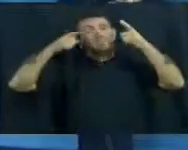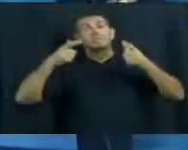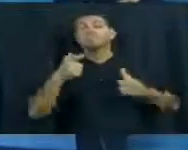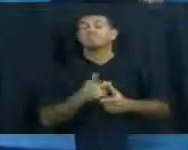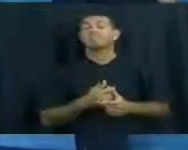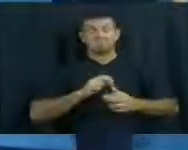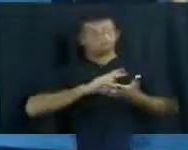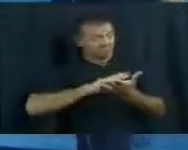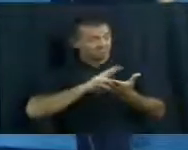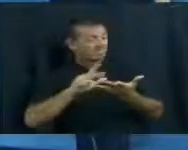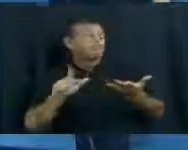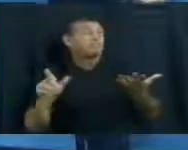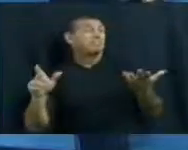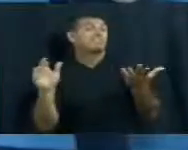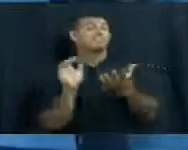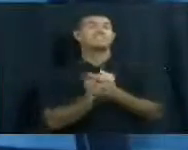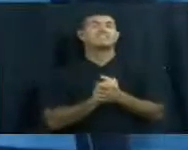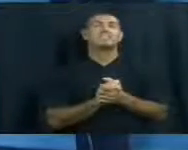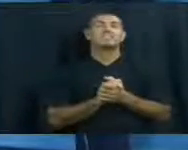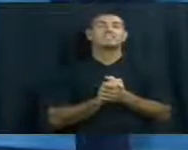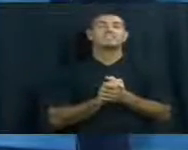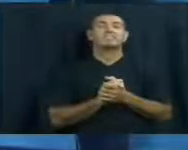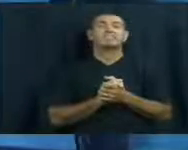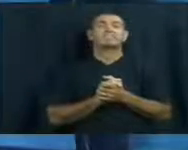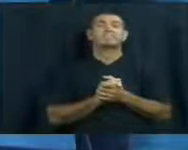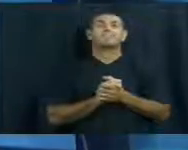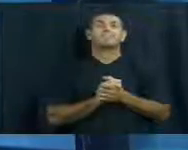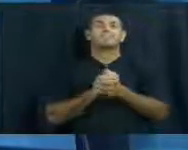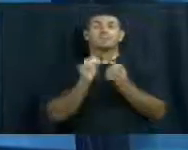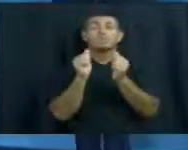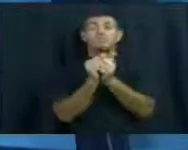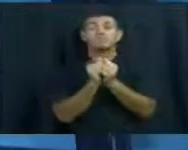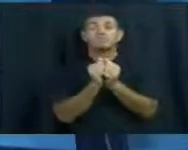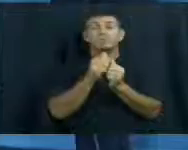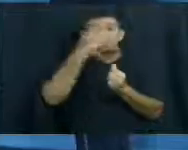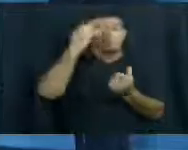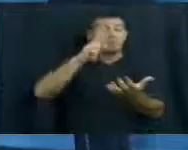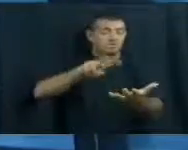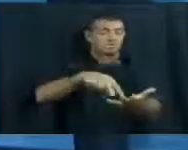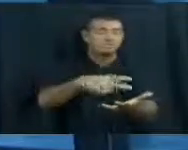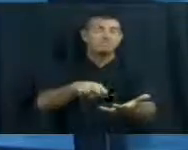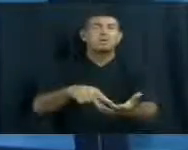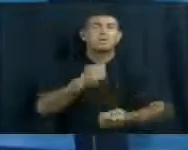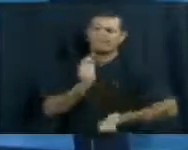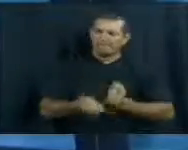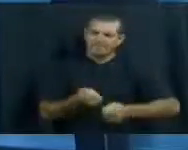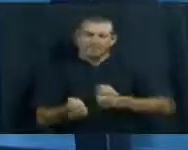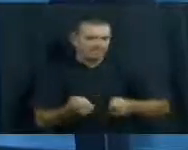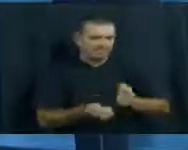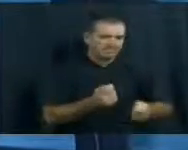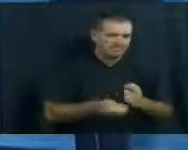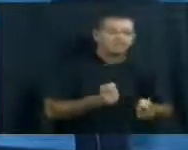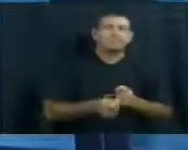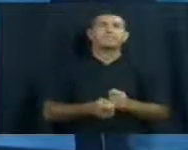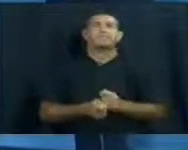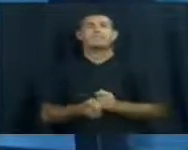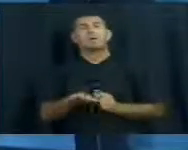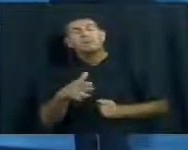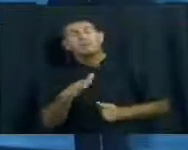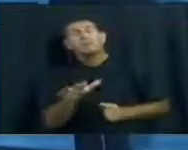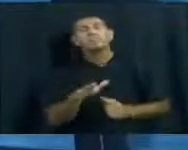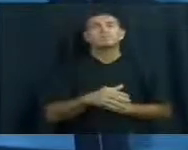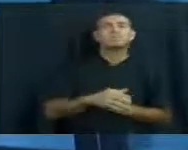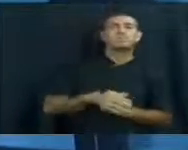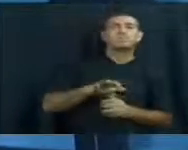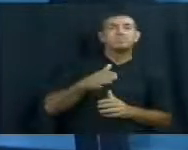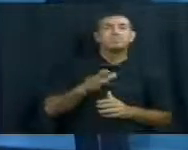Tatá, né? E está lá para receber a chave, junto com nossos passistas, né? Teremos uma bateria básica, show, por volta